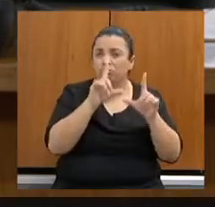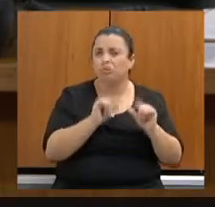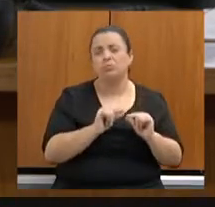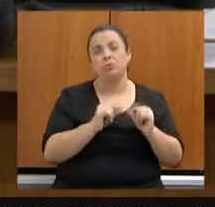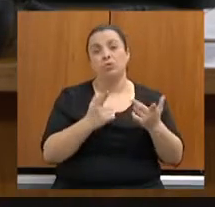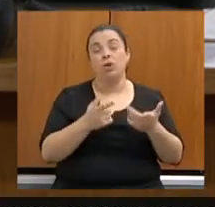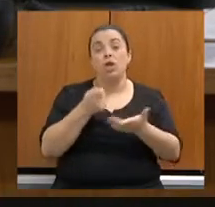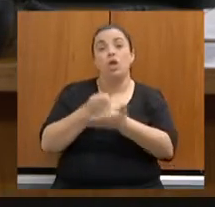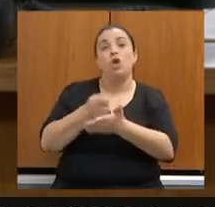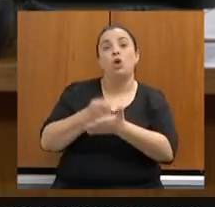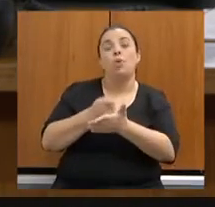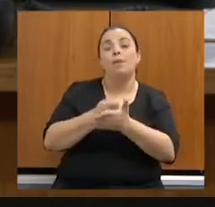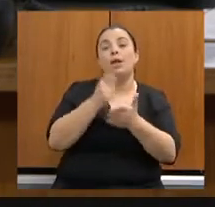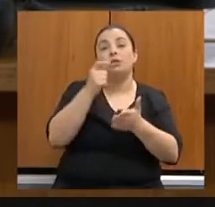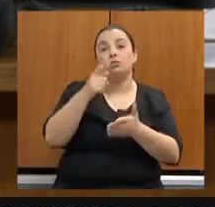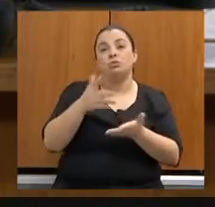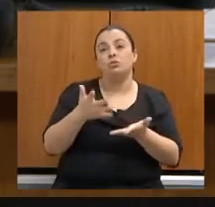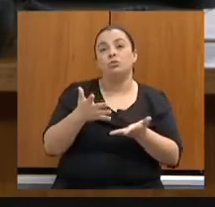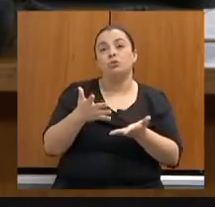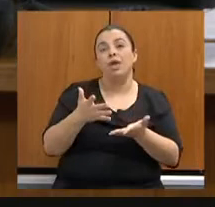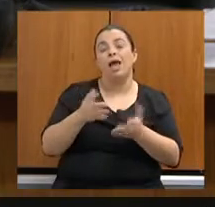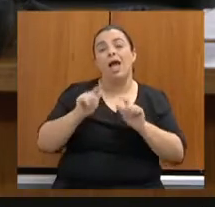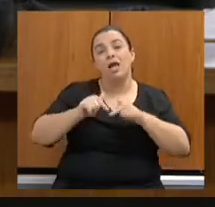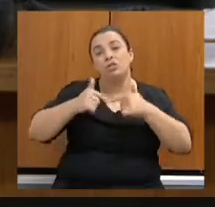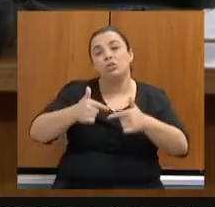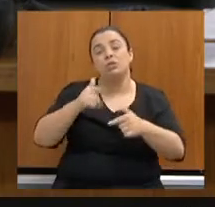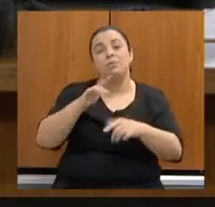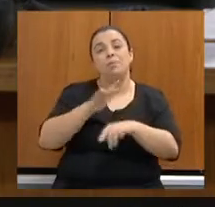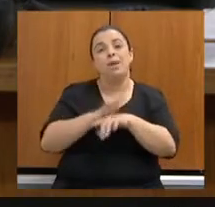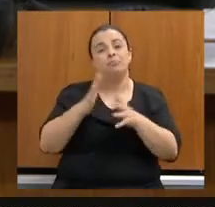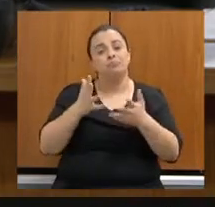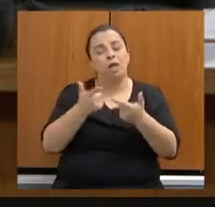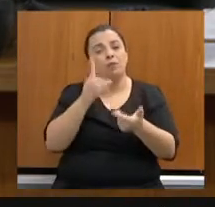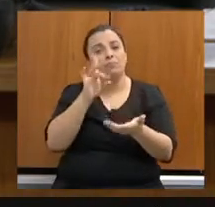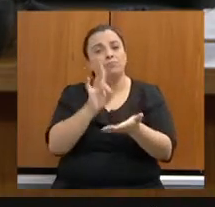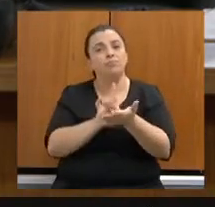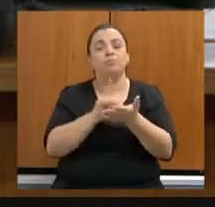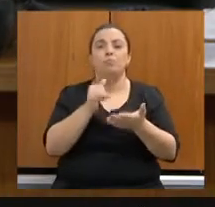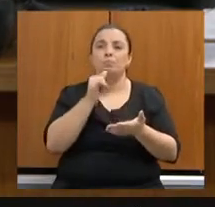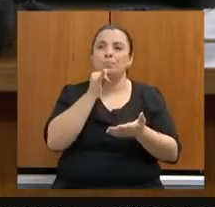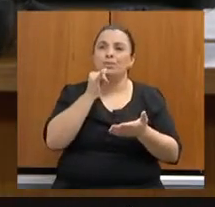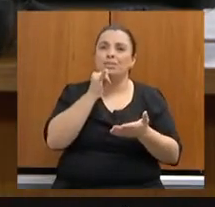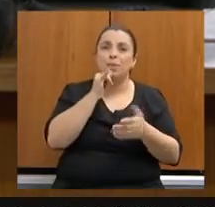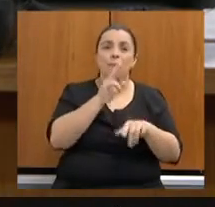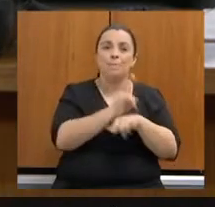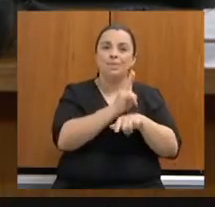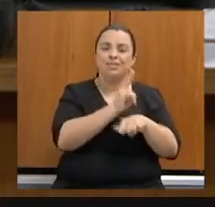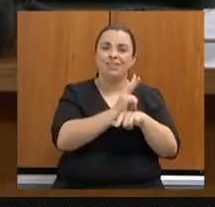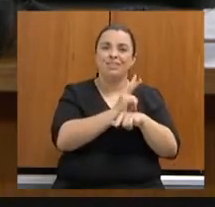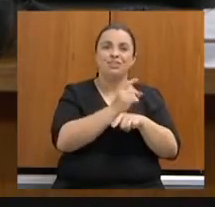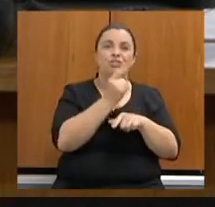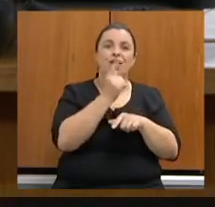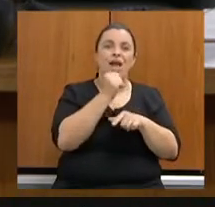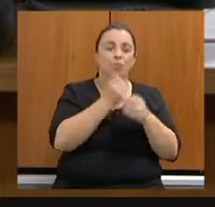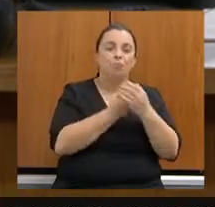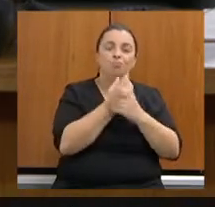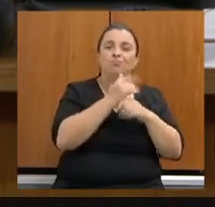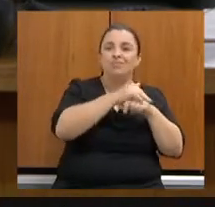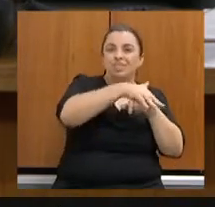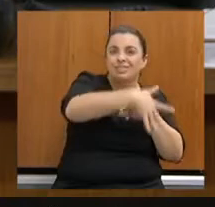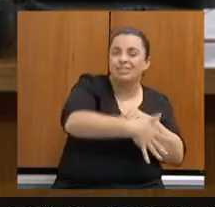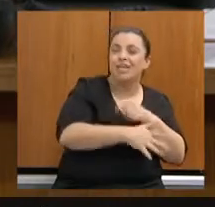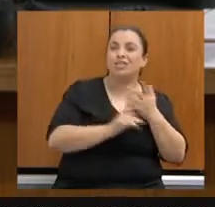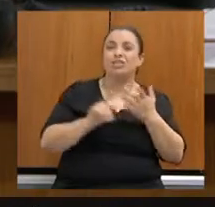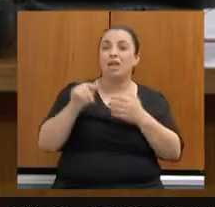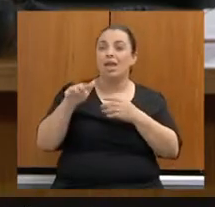ações mais efetivas de principalmente de cercamento de nascentes e cercamentos de app de recuperação